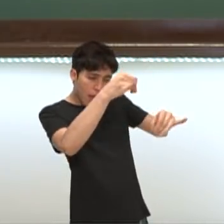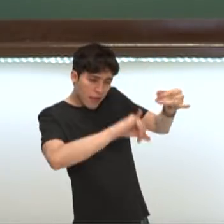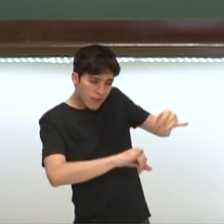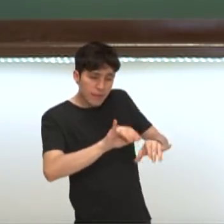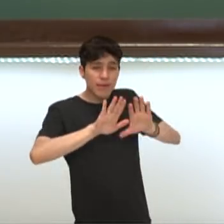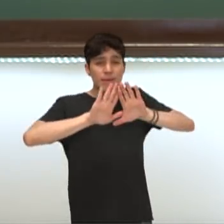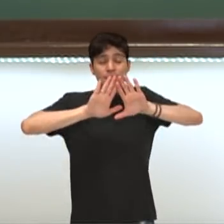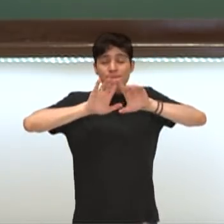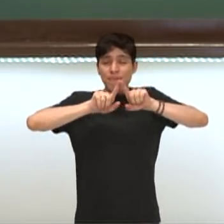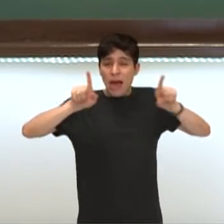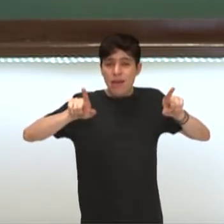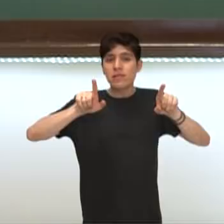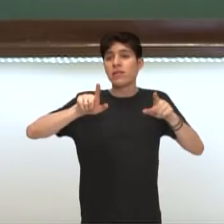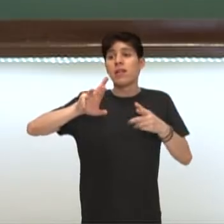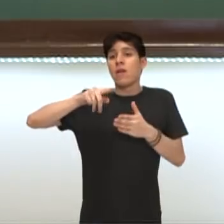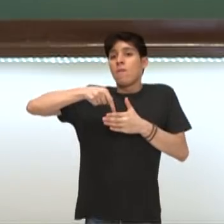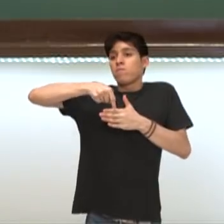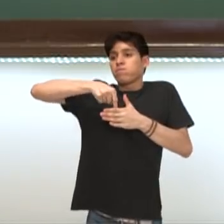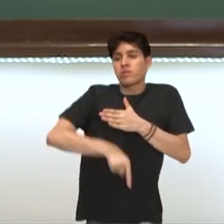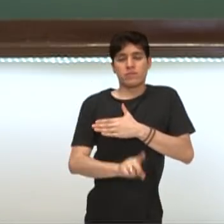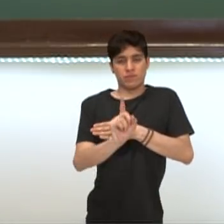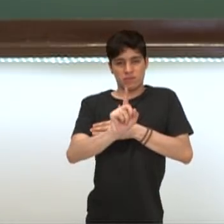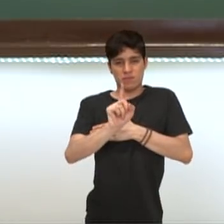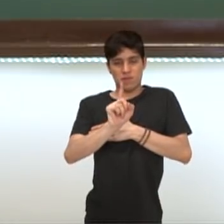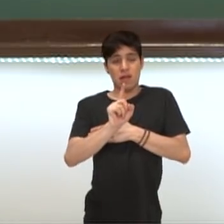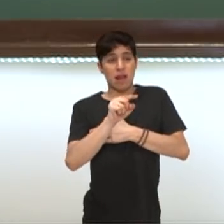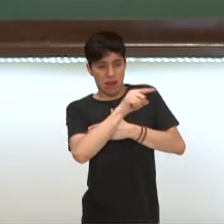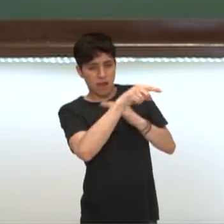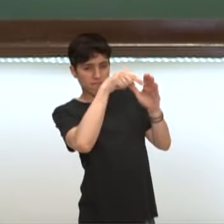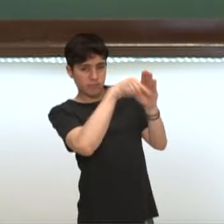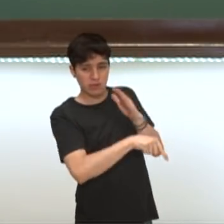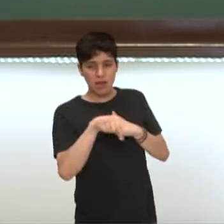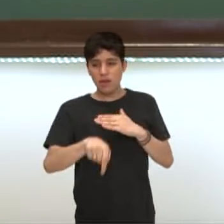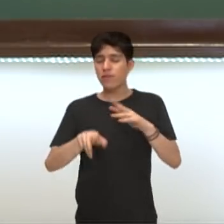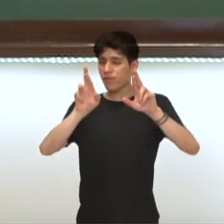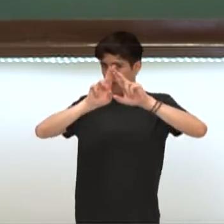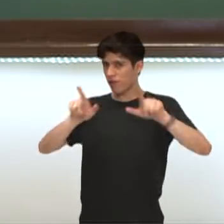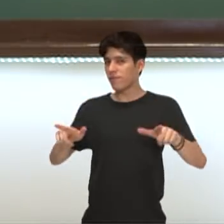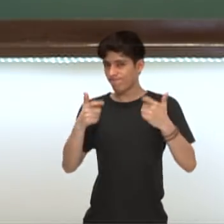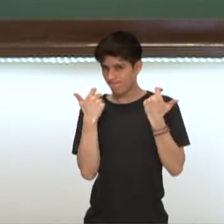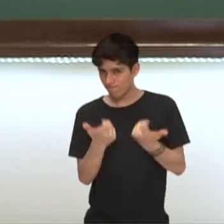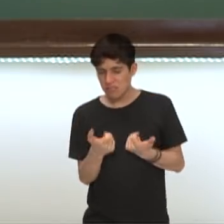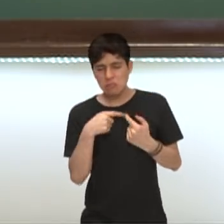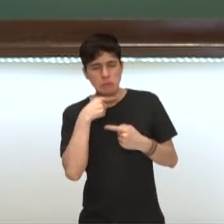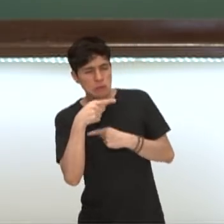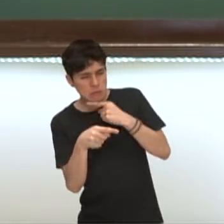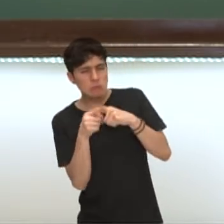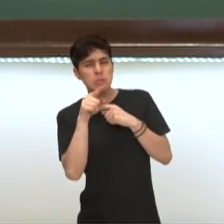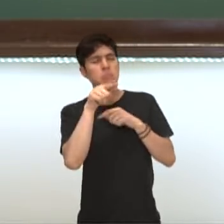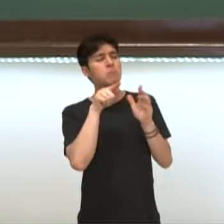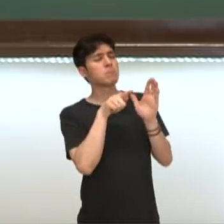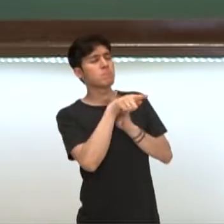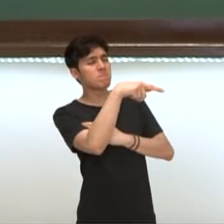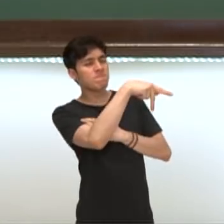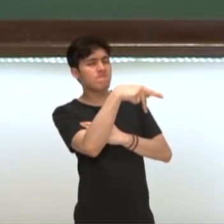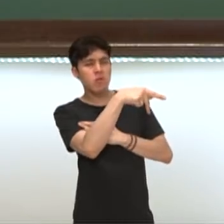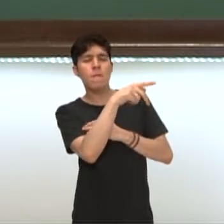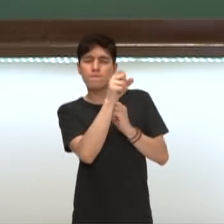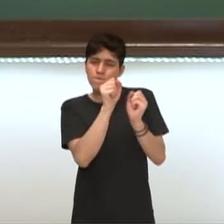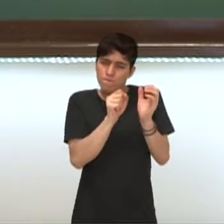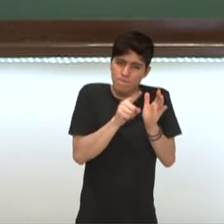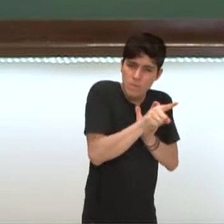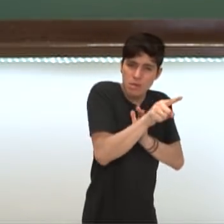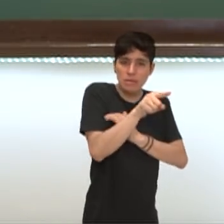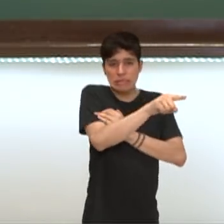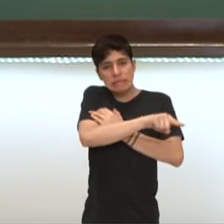especificamente a gente não aprofundou como vai ser aprofundado na química. Mas assim mesmo, surgindo dúvidas, consulte teu professor, certo? Se você não